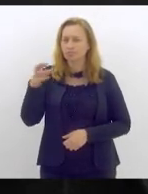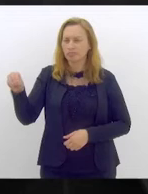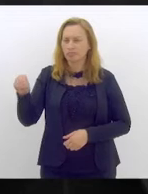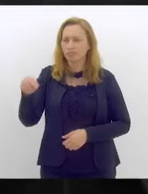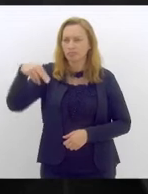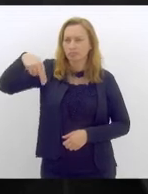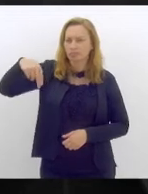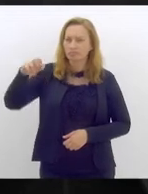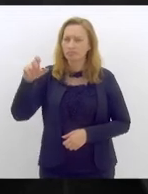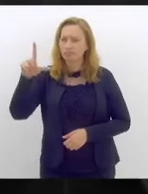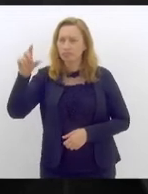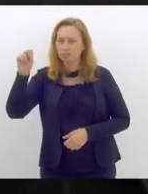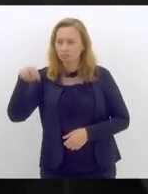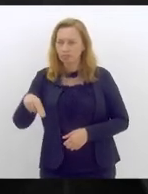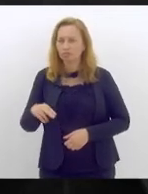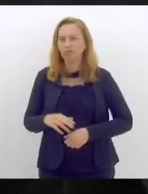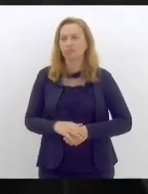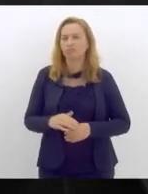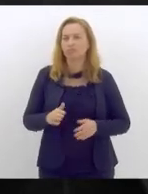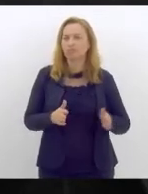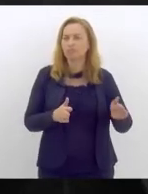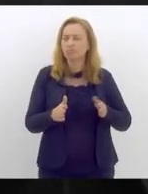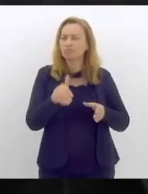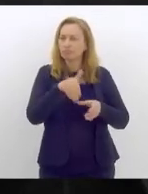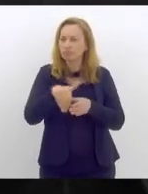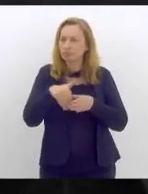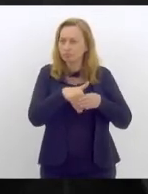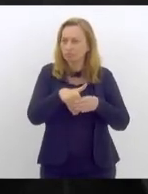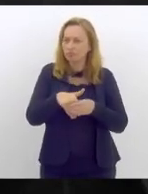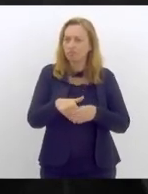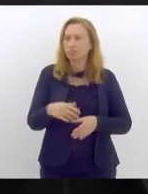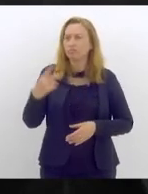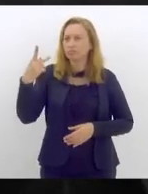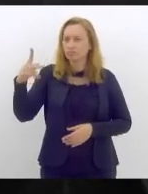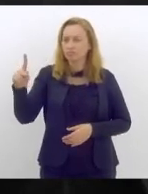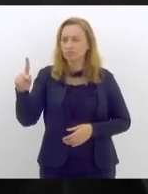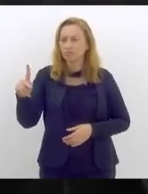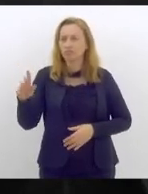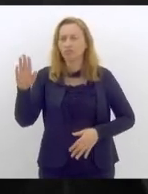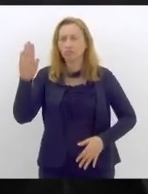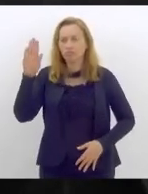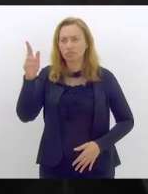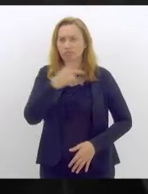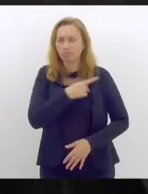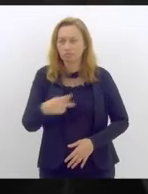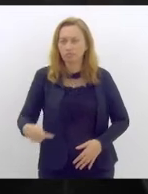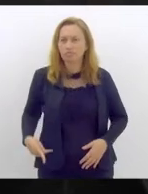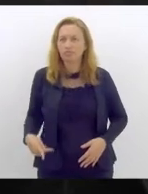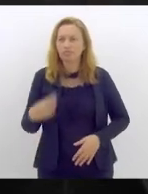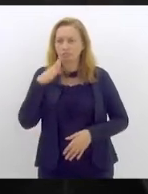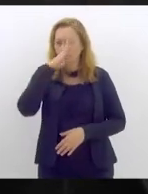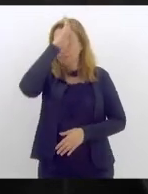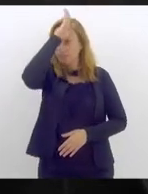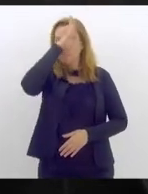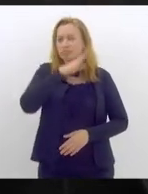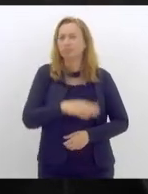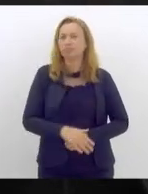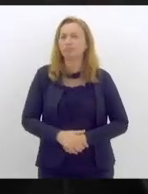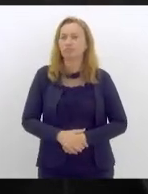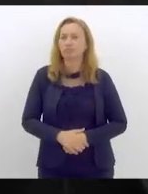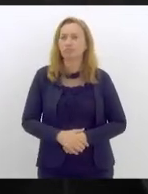em atividade de campanha do seu candidato a presidente Jair bolsonaro